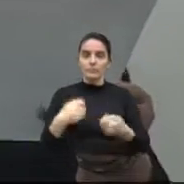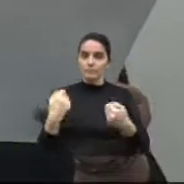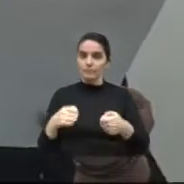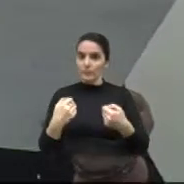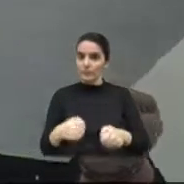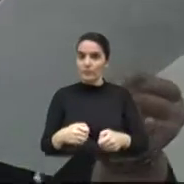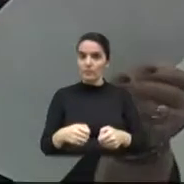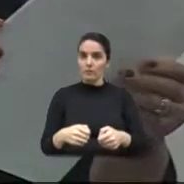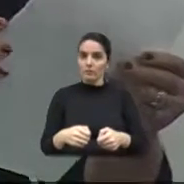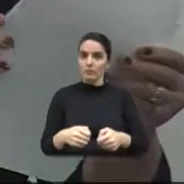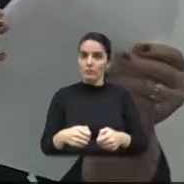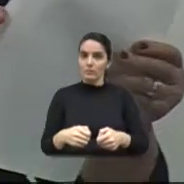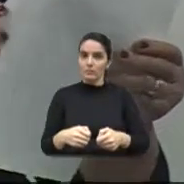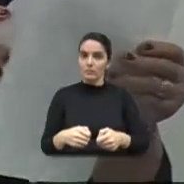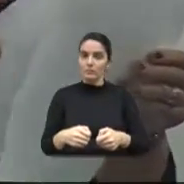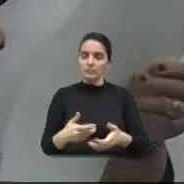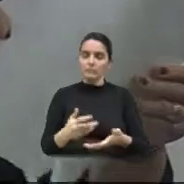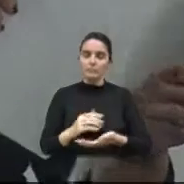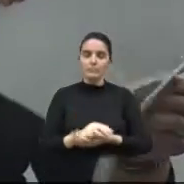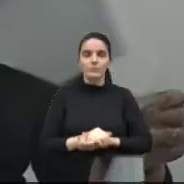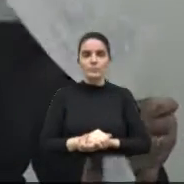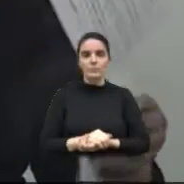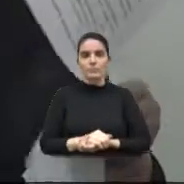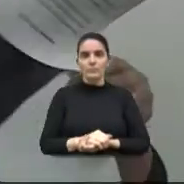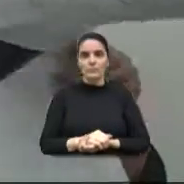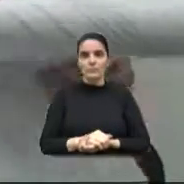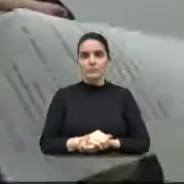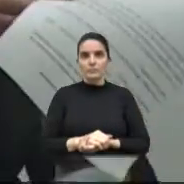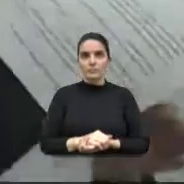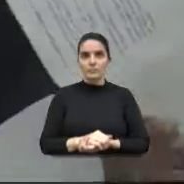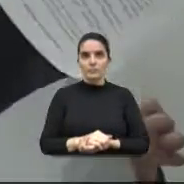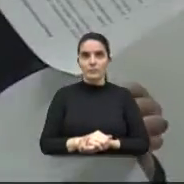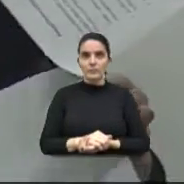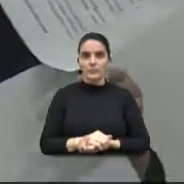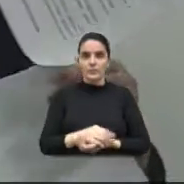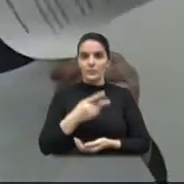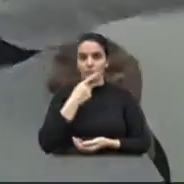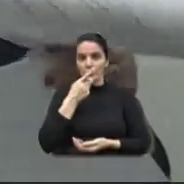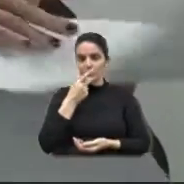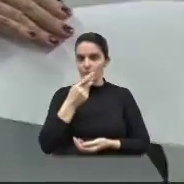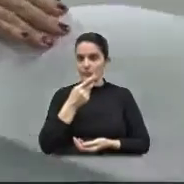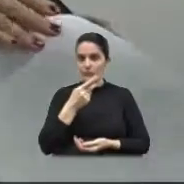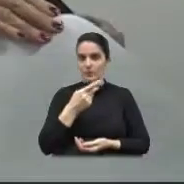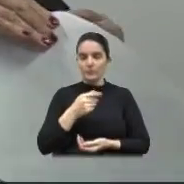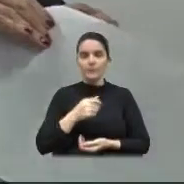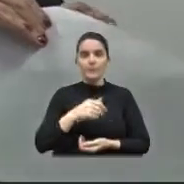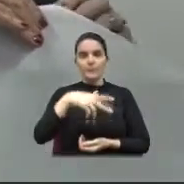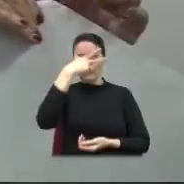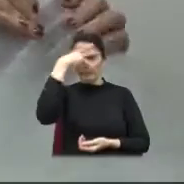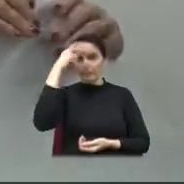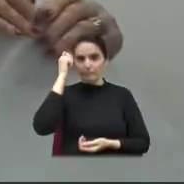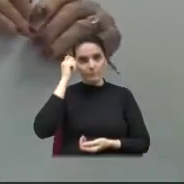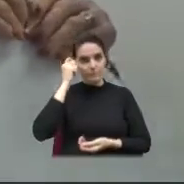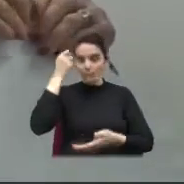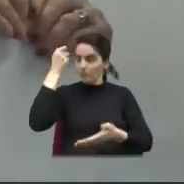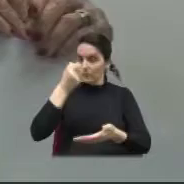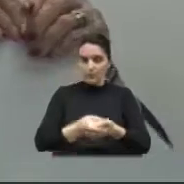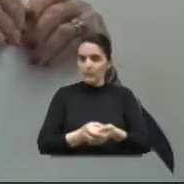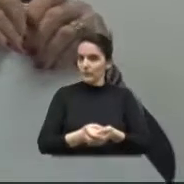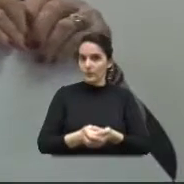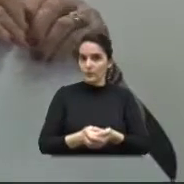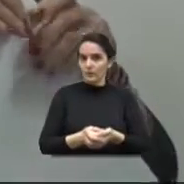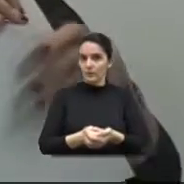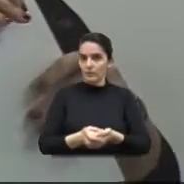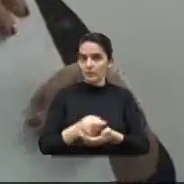hora de alguém pensar a esse respeito. Antes que alguém fale que isso não é obrigação do município, enfim, não seria se